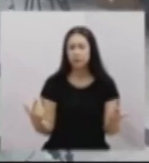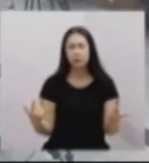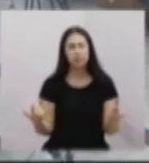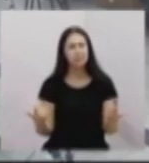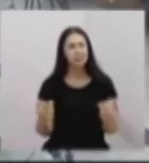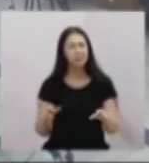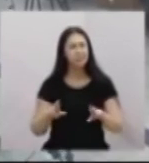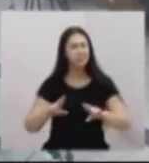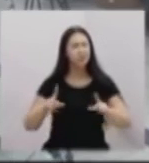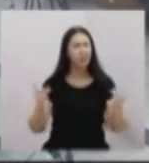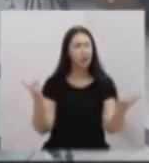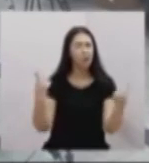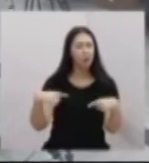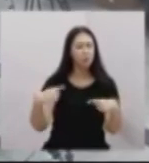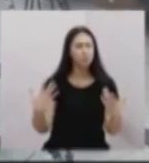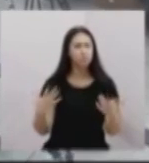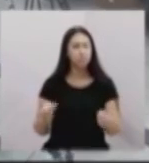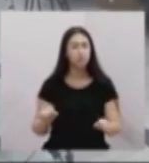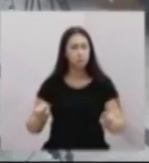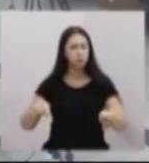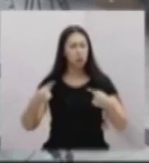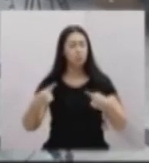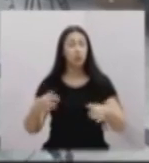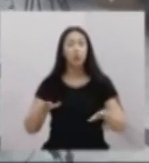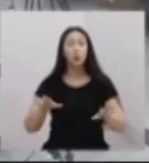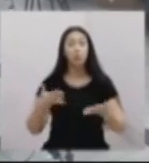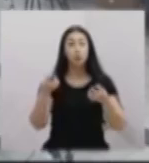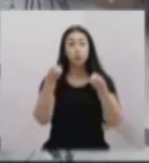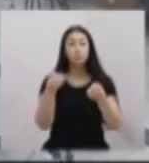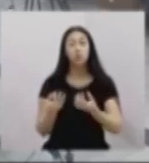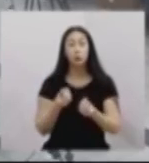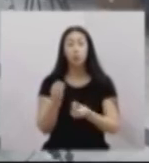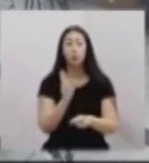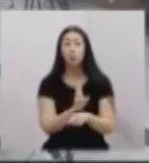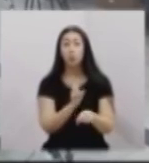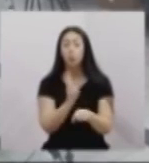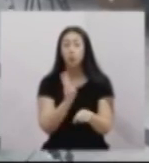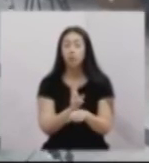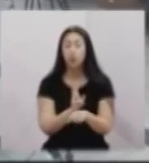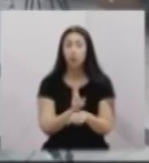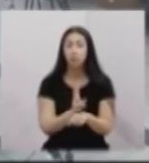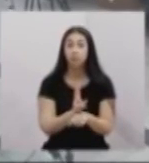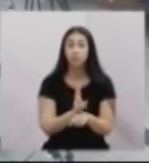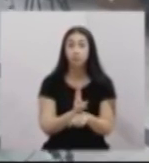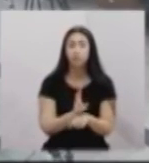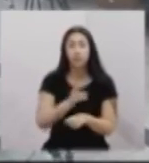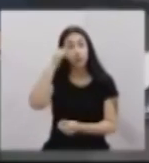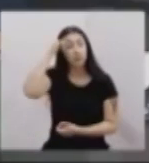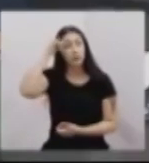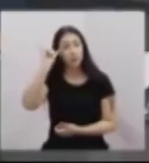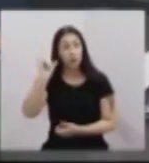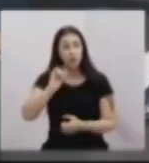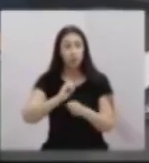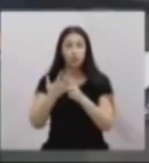poder público quando se fala no tratamento da epidemia, no enfrentamento da pandemia,